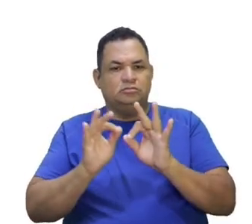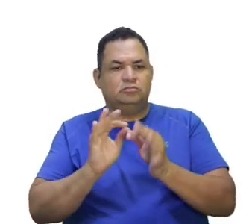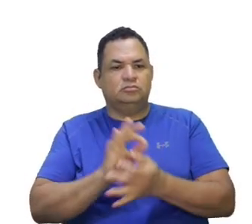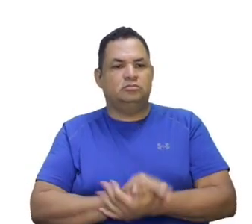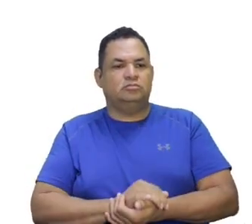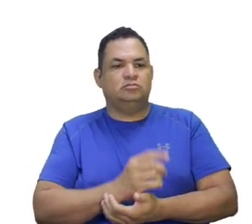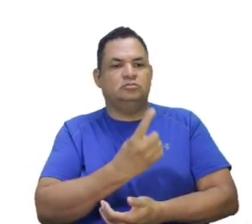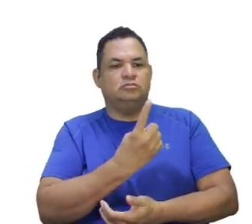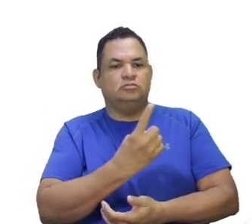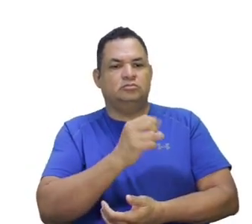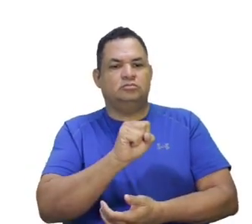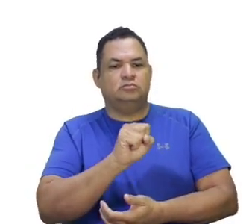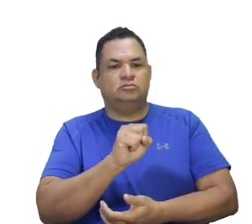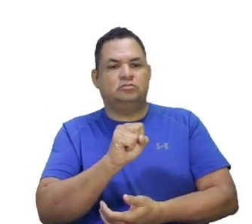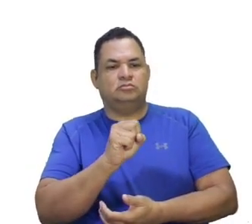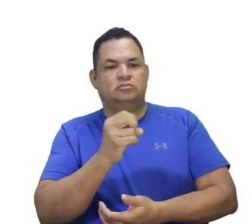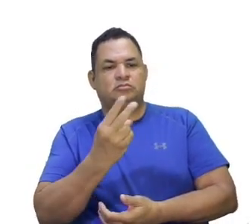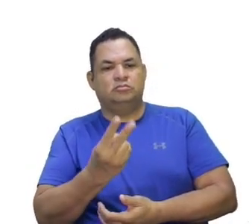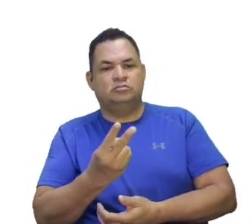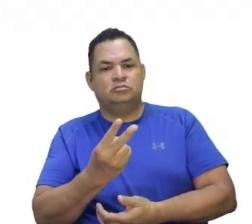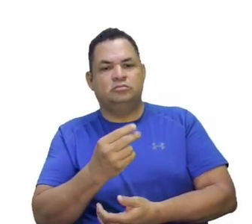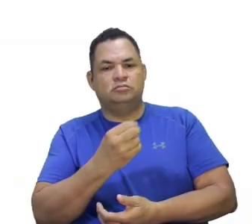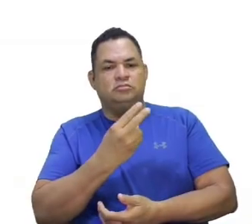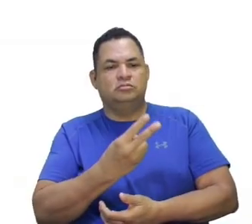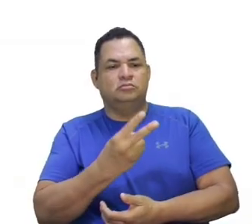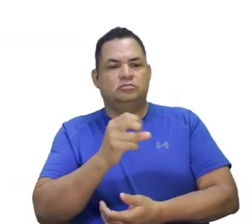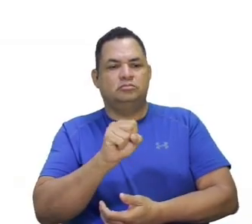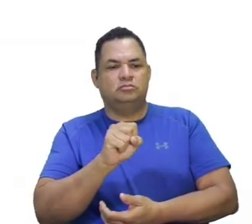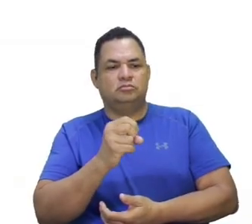dá 1s2,